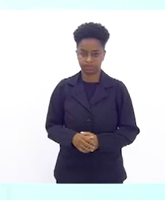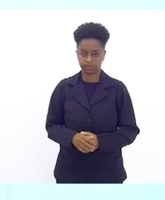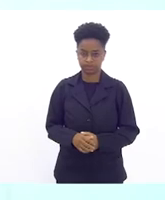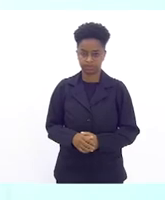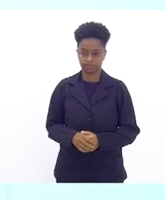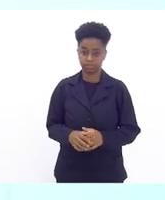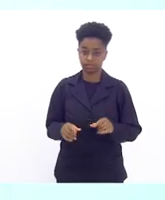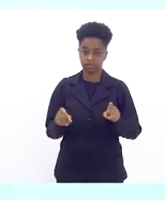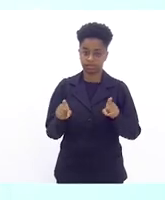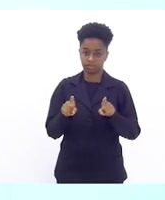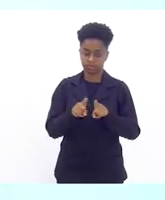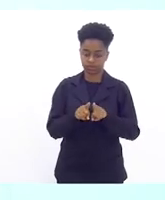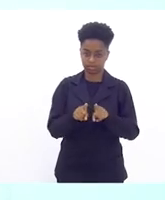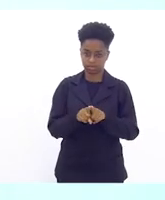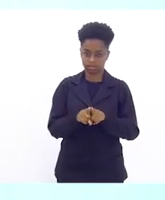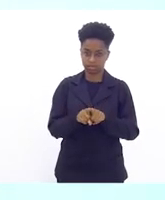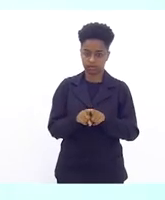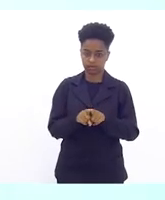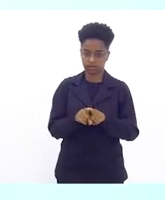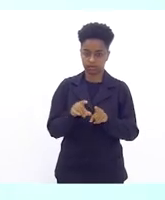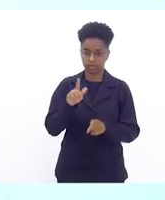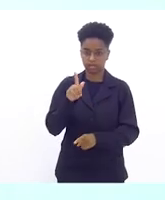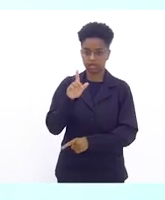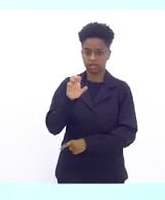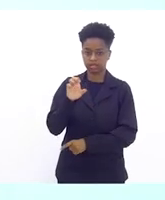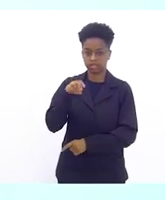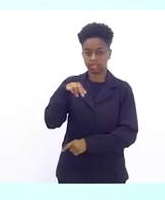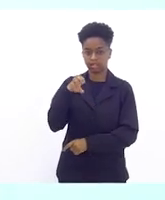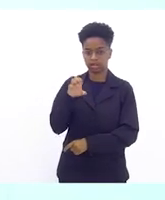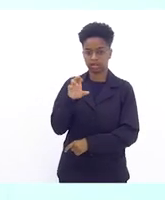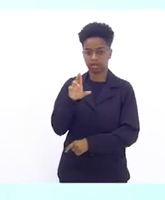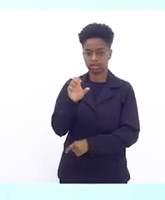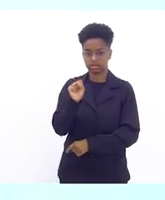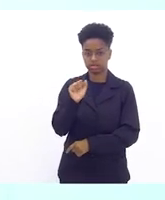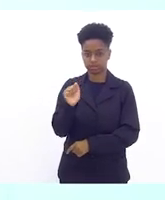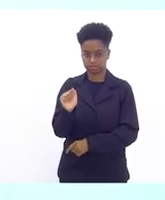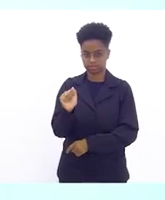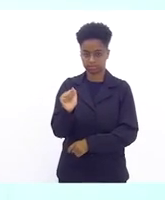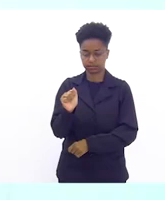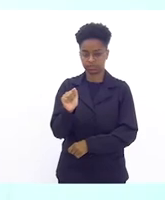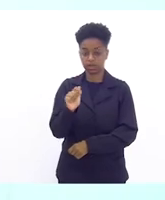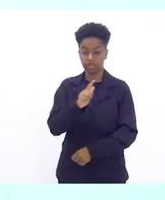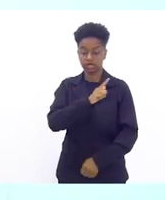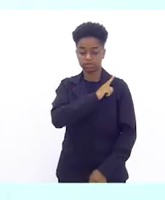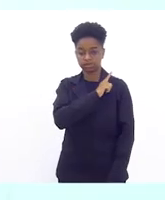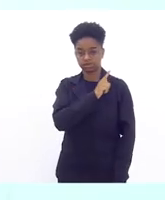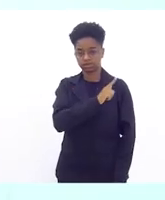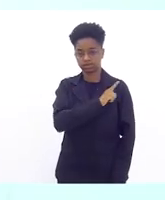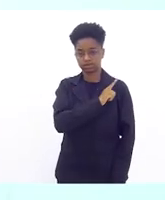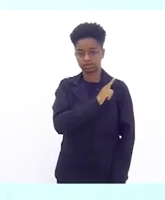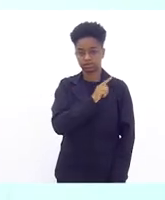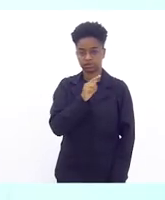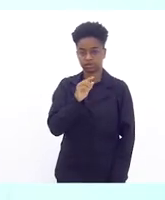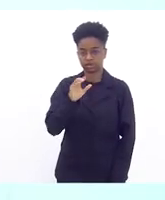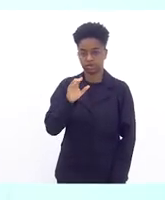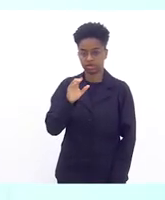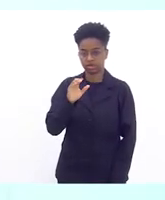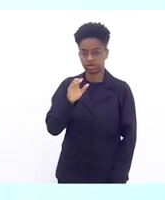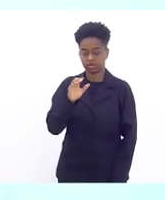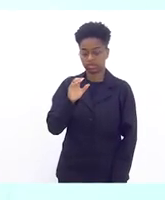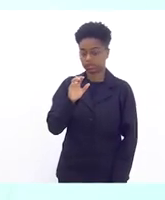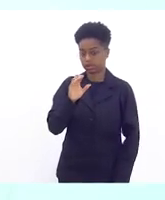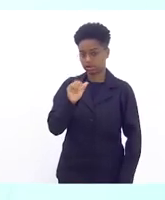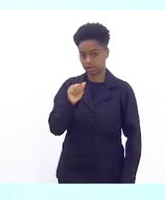e pelo pela genesa gerente da câmara Robson